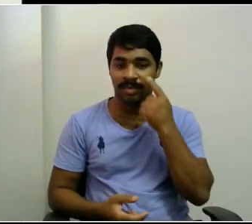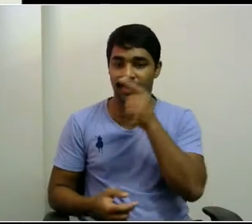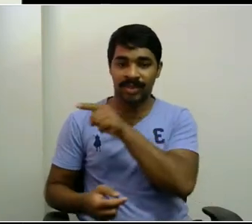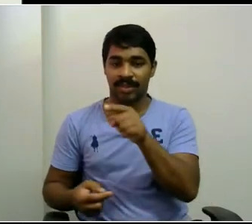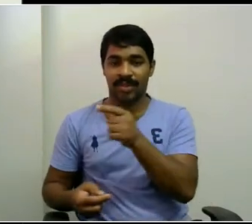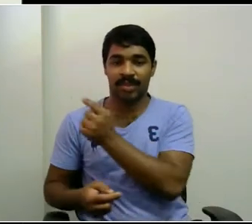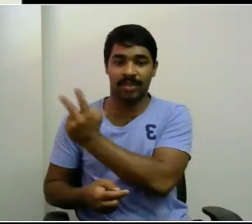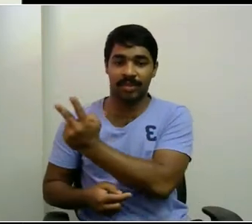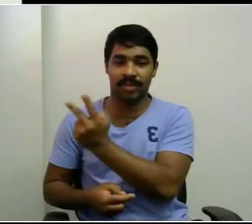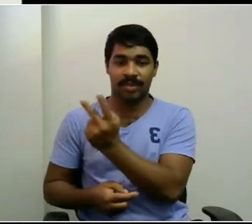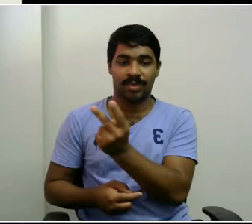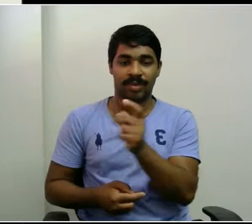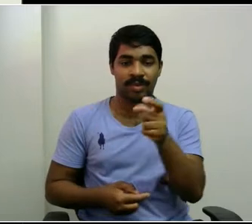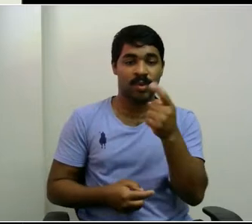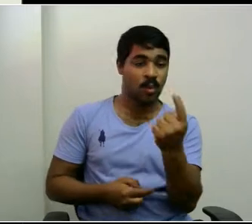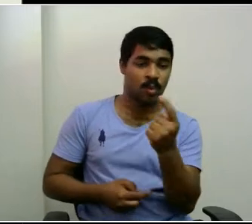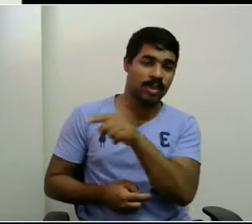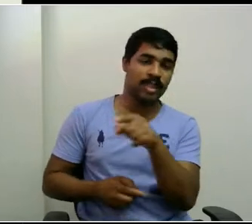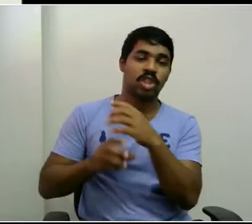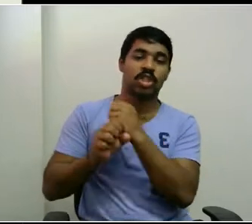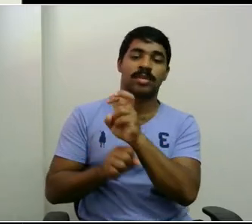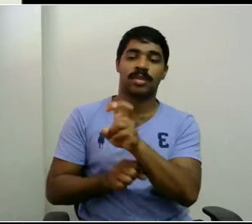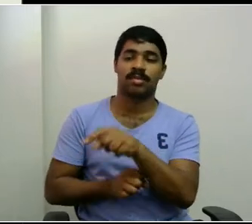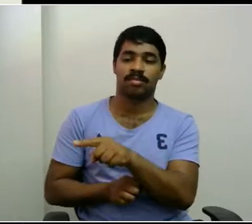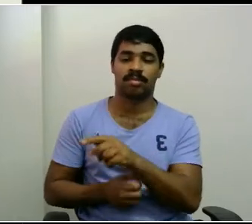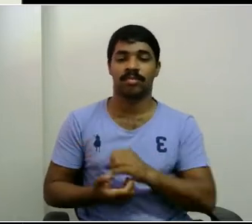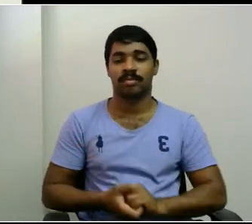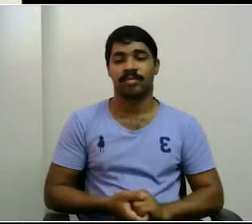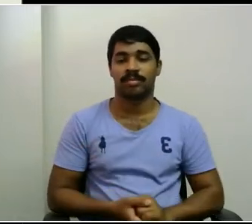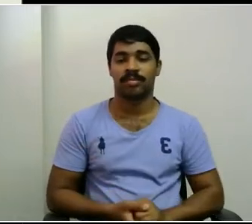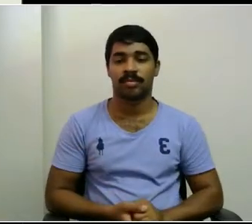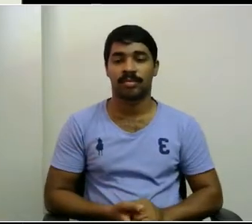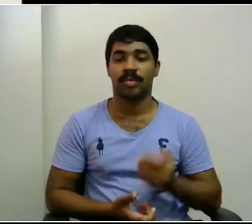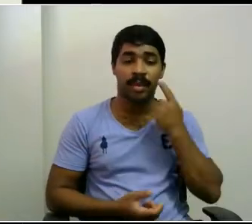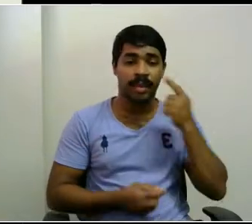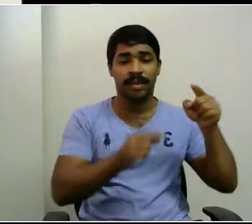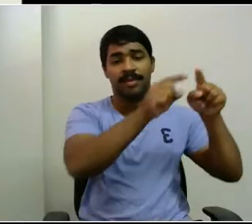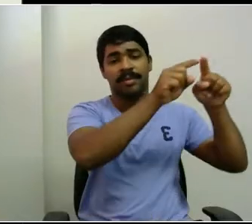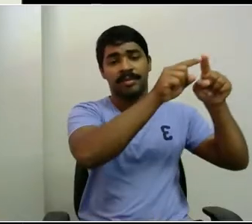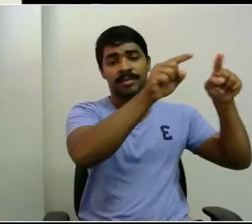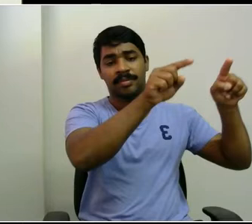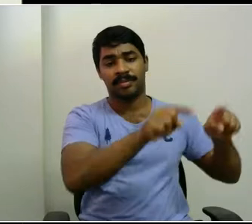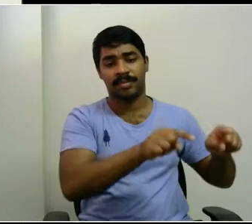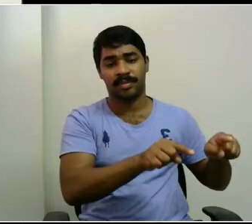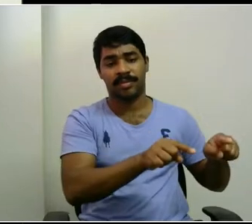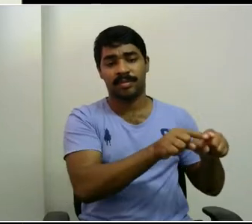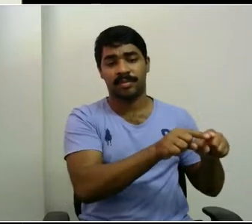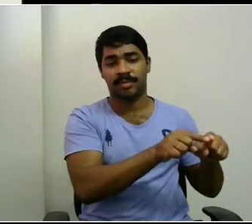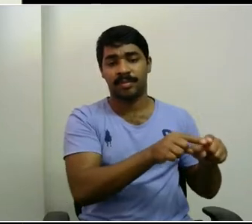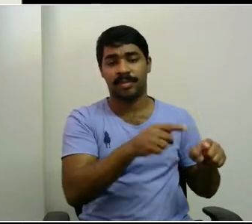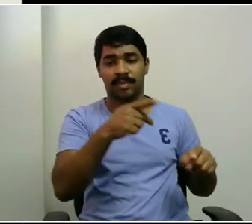5x. Então o perímetro do triângulo vale 5x. O perímetro do retângulo, tá? Vou chamar de